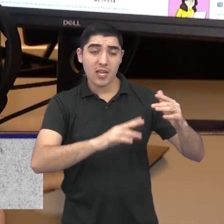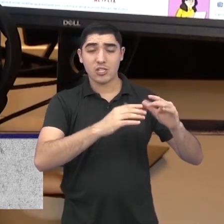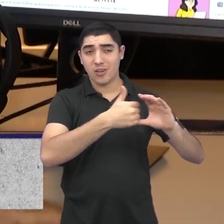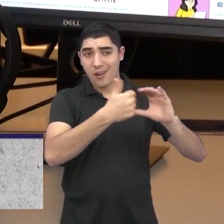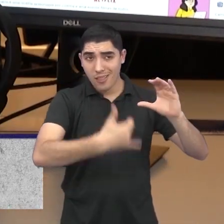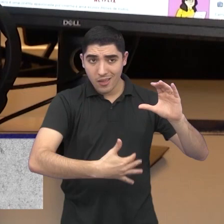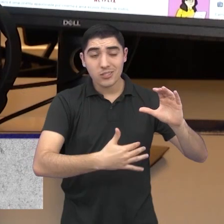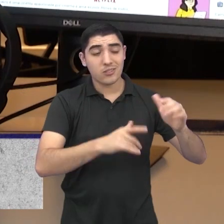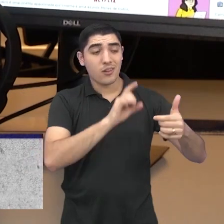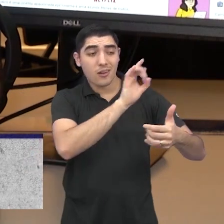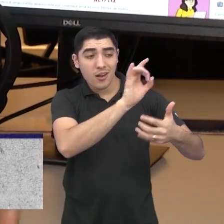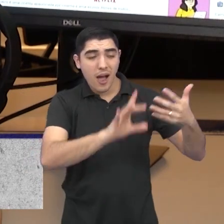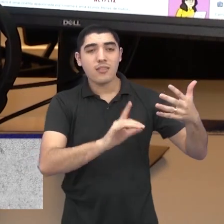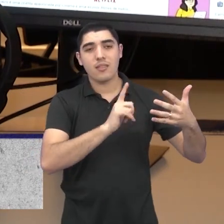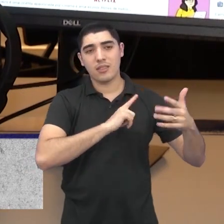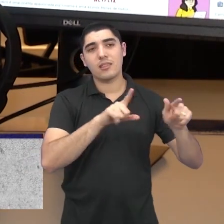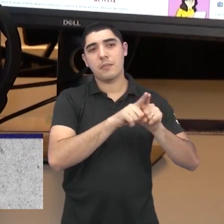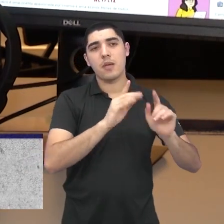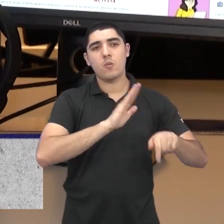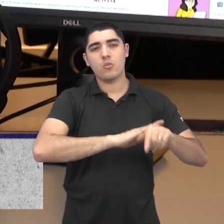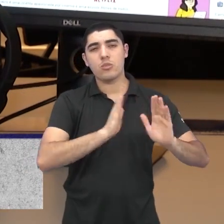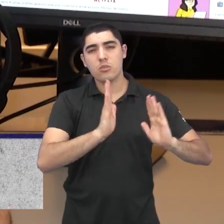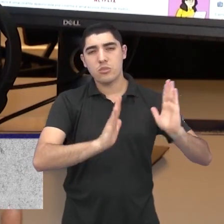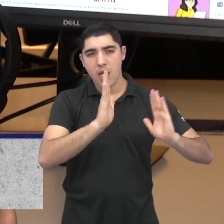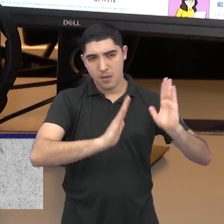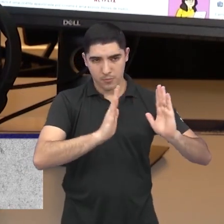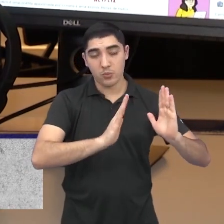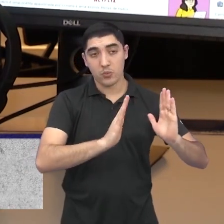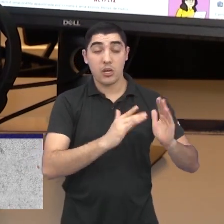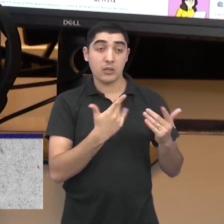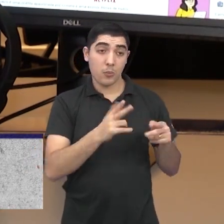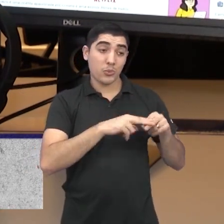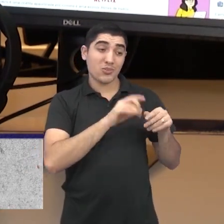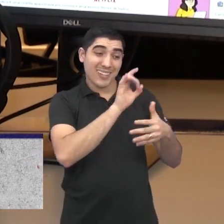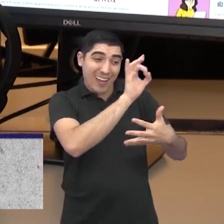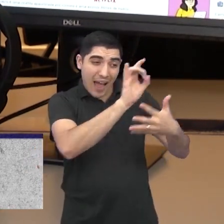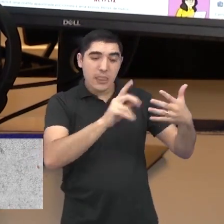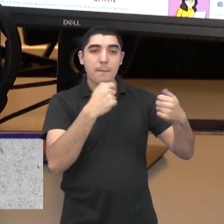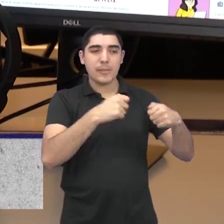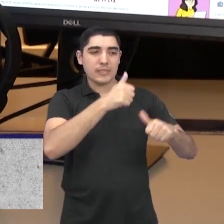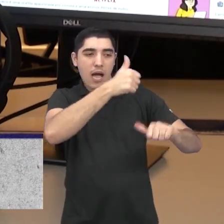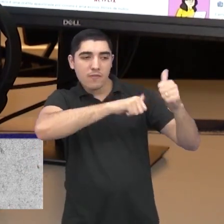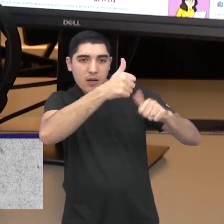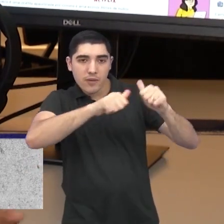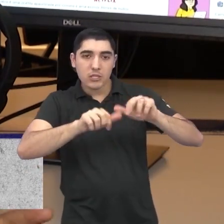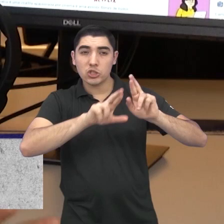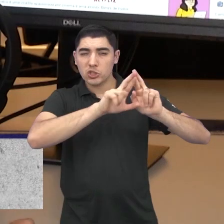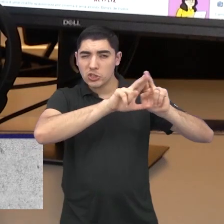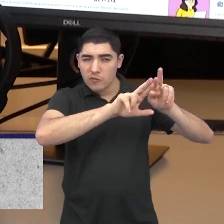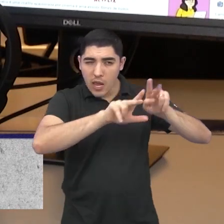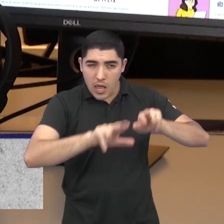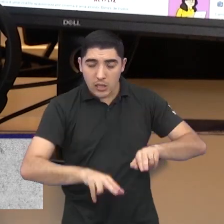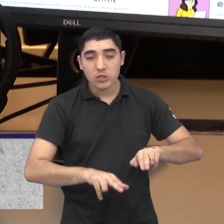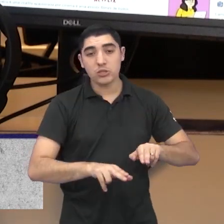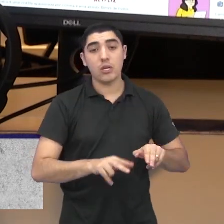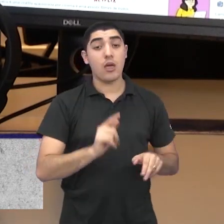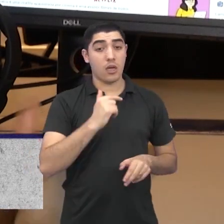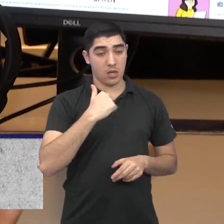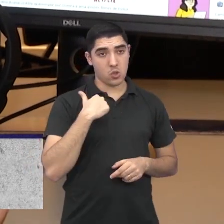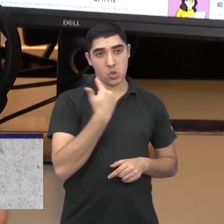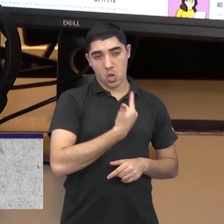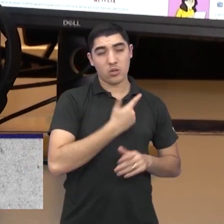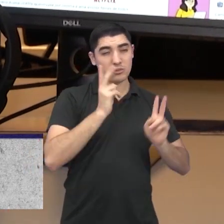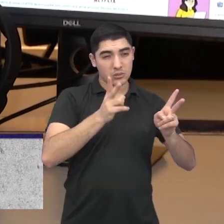cada fase do ciclo de vida existe um trabalho específico de UX para ser feito. Então, durante o dia eu acabo concorrendo com